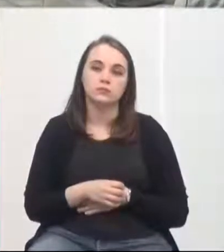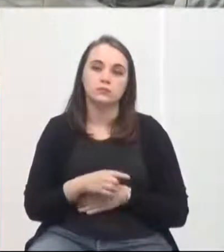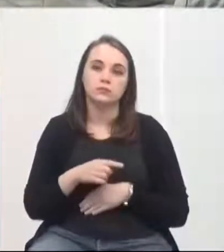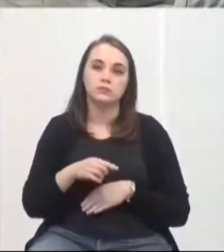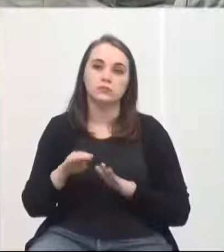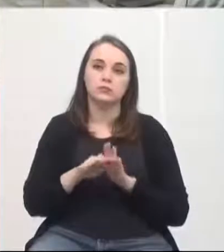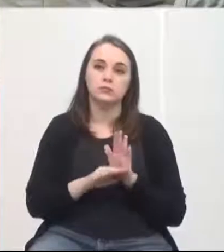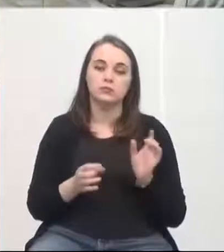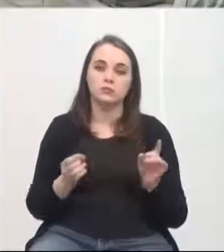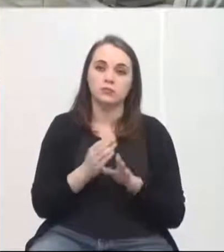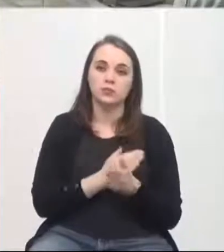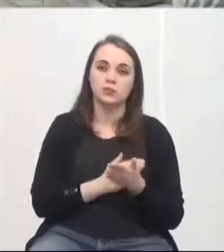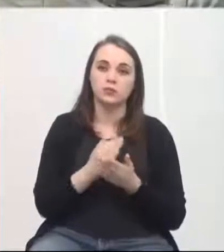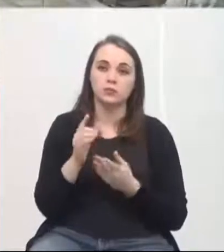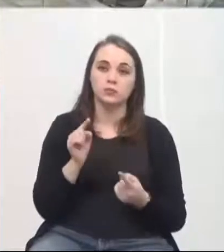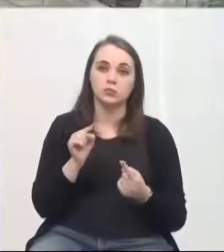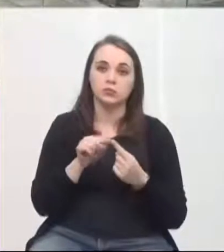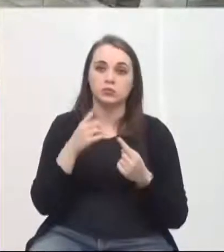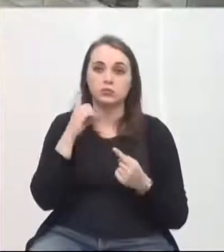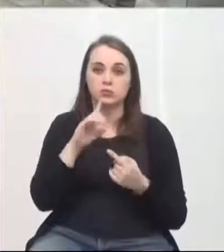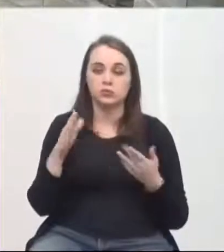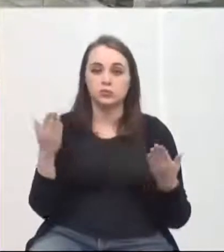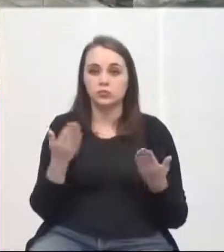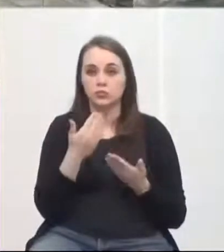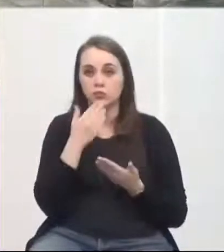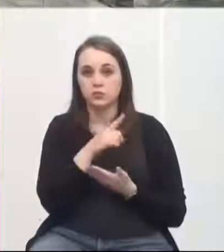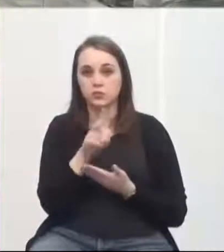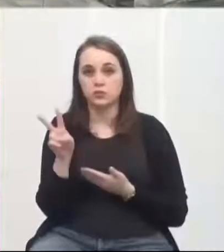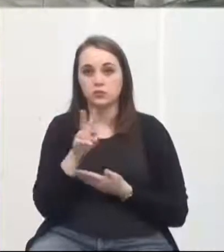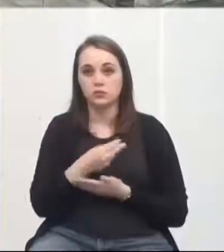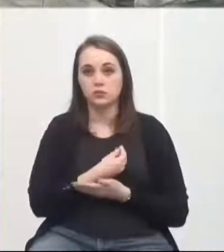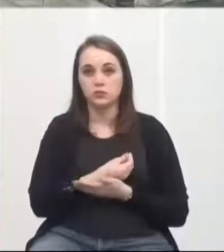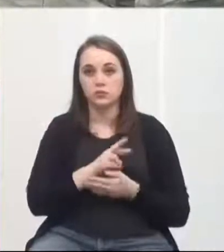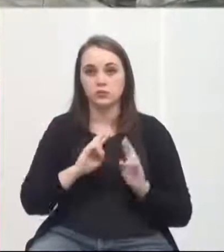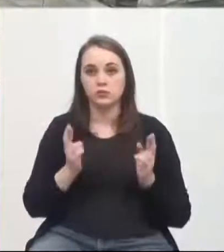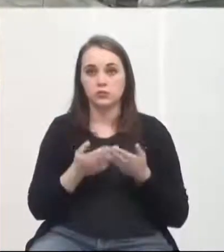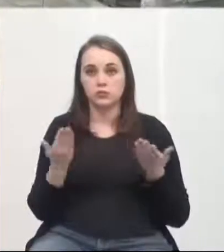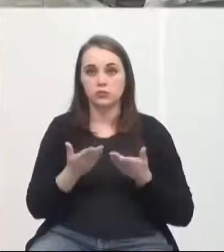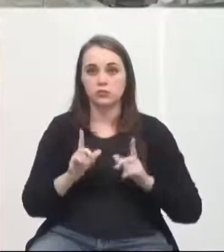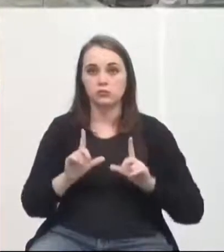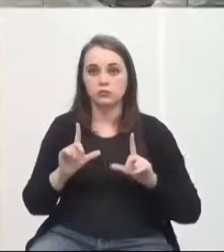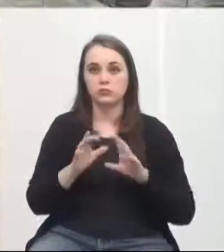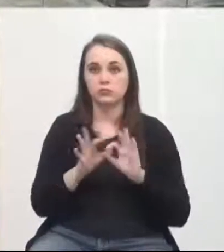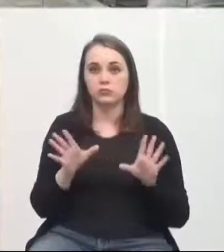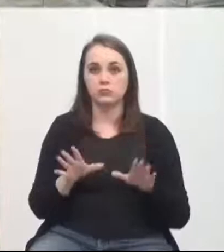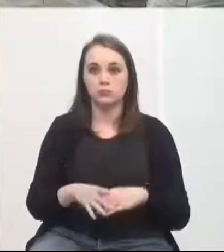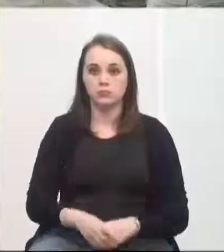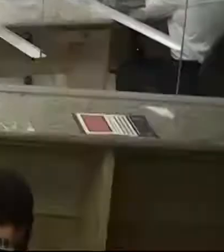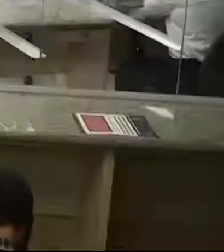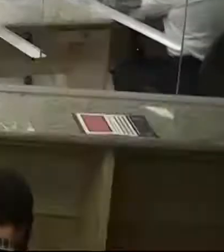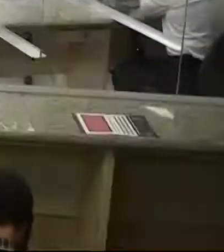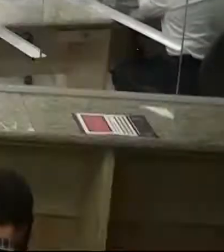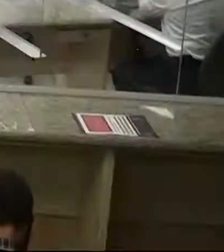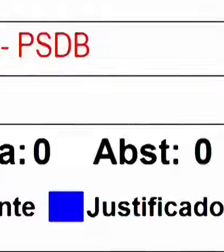Terminado o grande expediente, passamos para a ordem do dia. Solicito aos senhores vereadores que façam a confirmação do quórum.